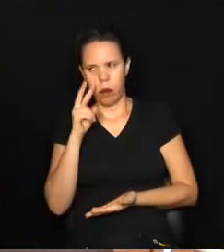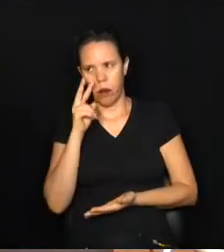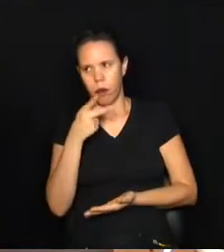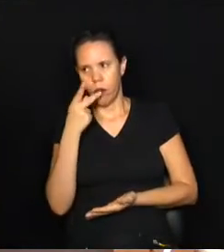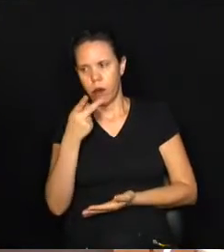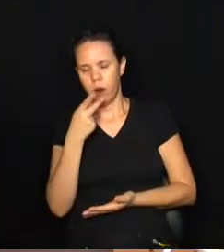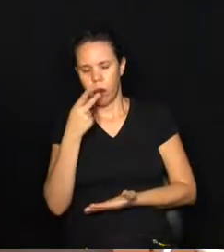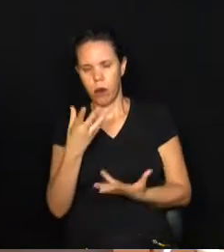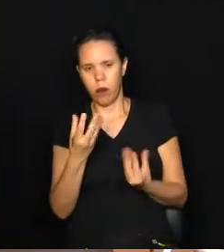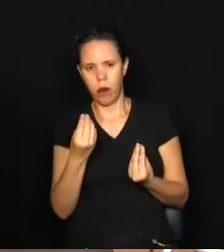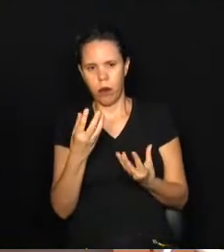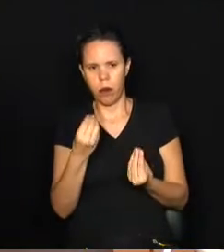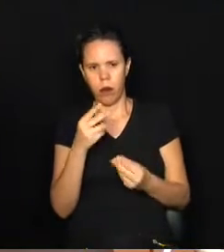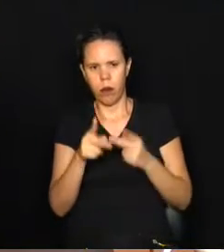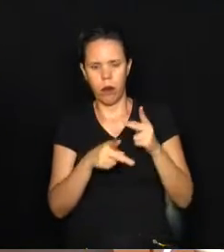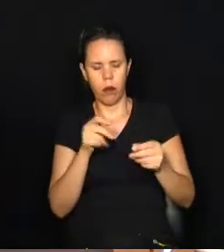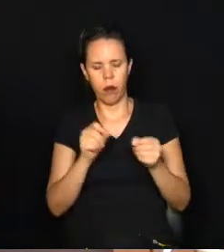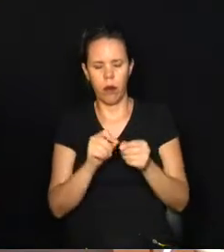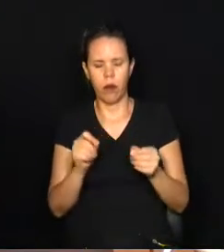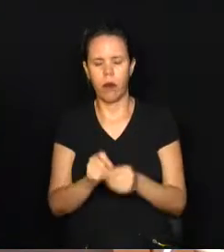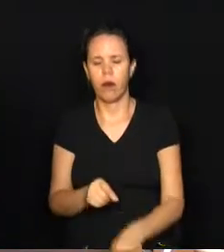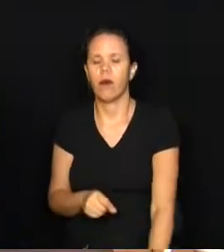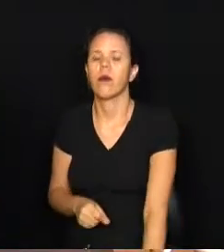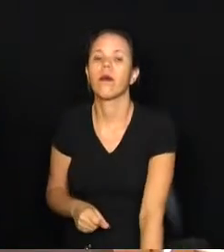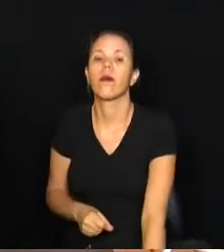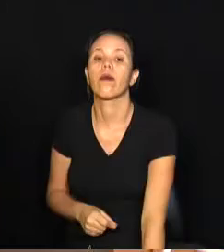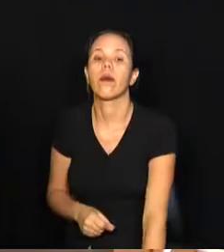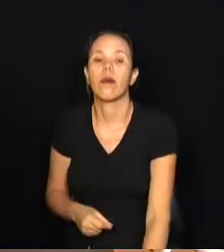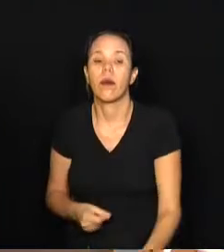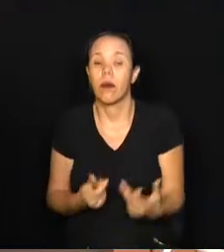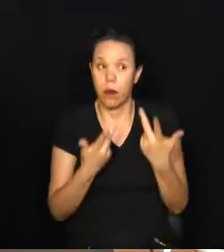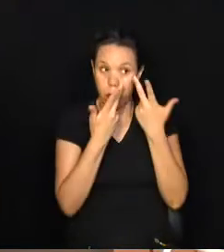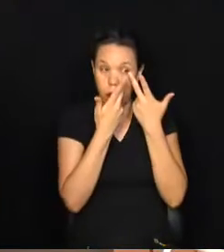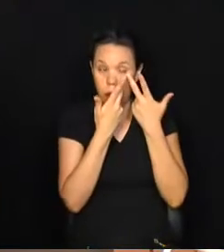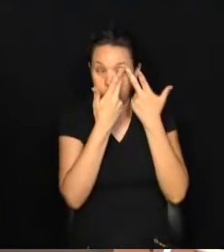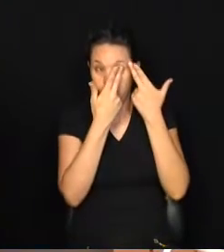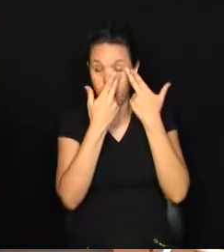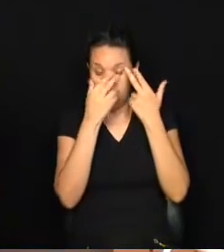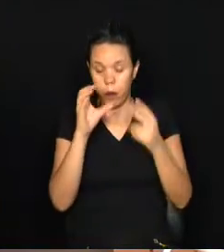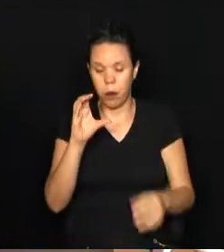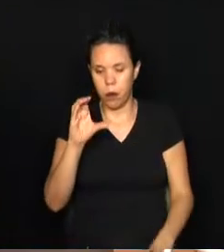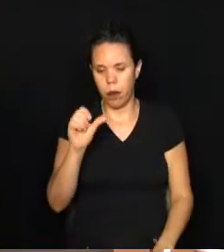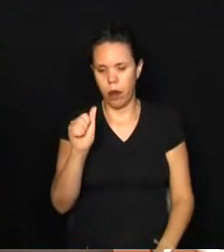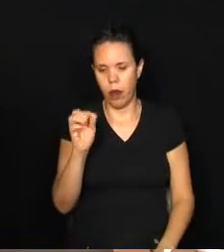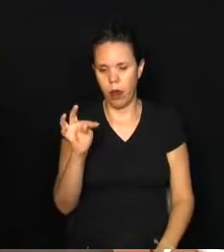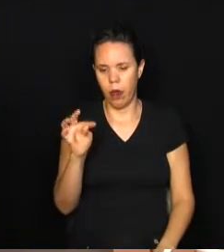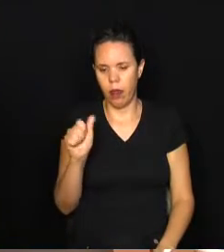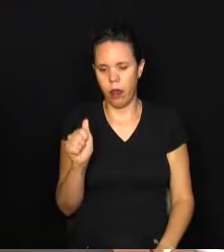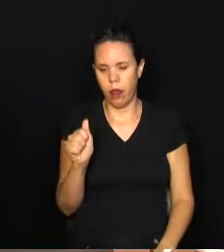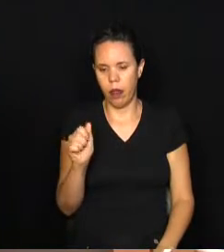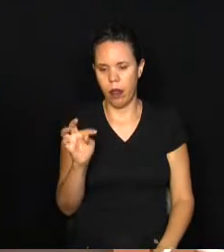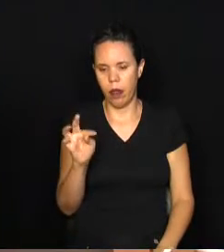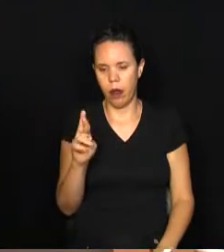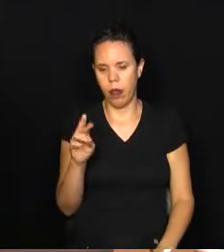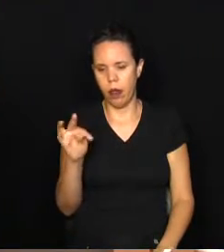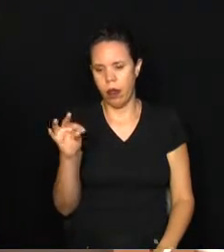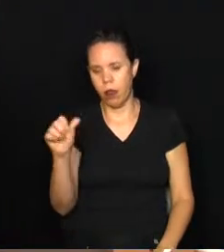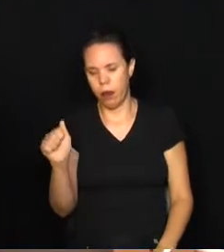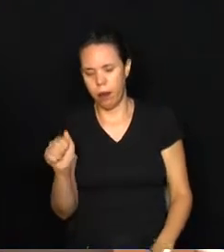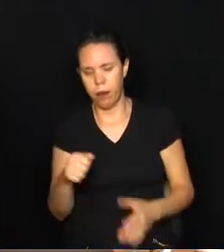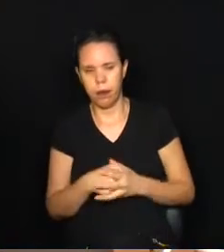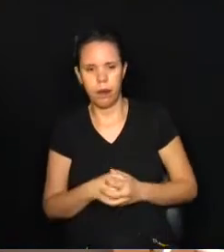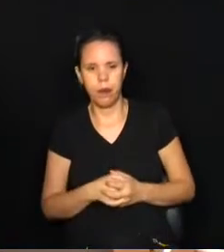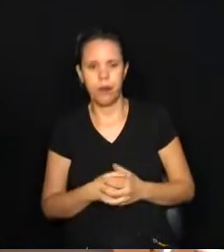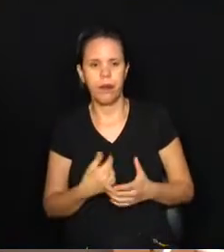mutirão da catarata, isso significa o seguinte: não houve prevenção para que essa loucura aconteça.